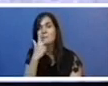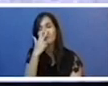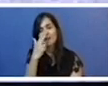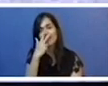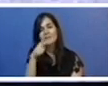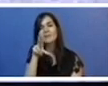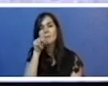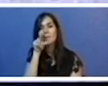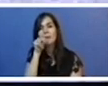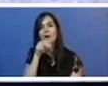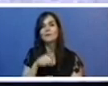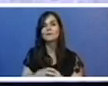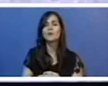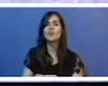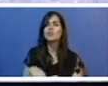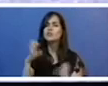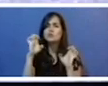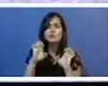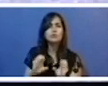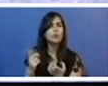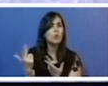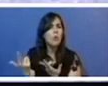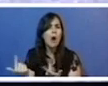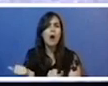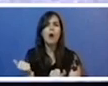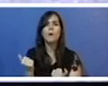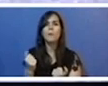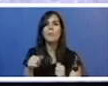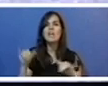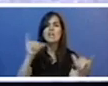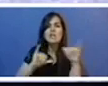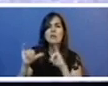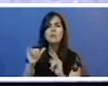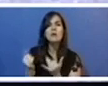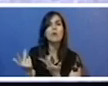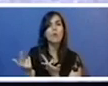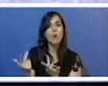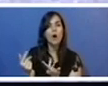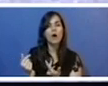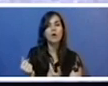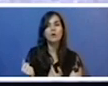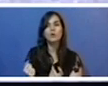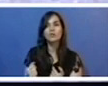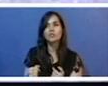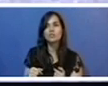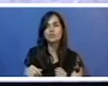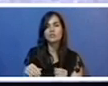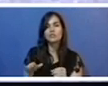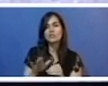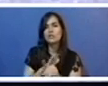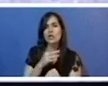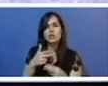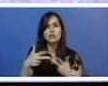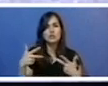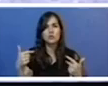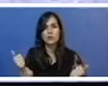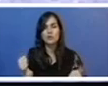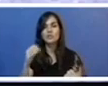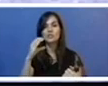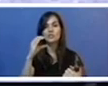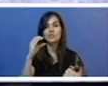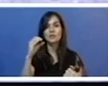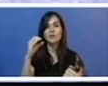do pato. Mesma estrutura, mesma composição química muito semelhante, rica em substâncias córneas, né, em